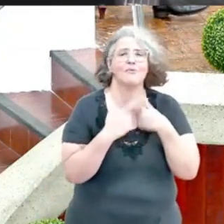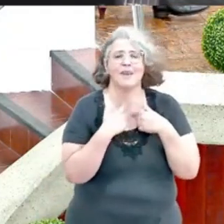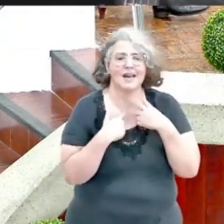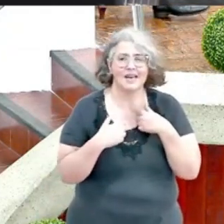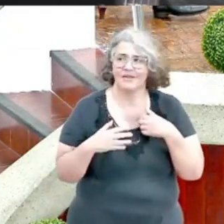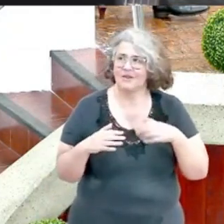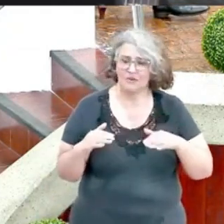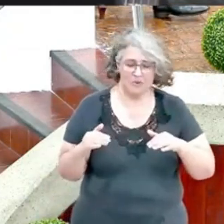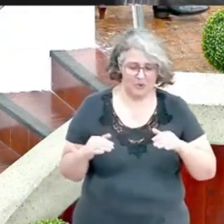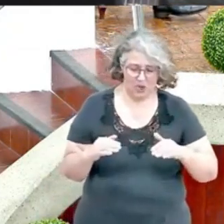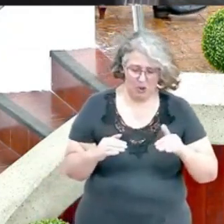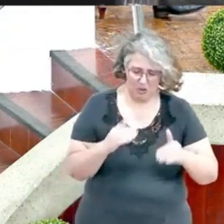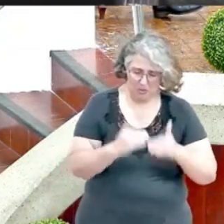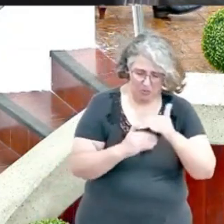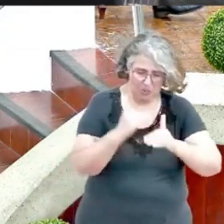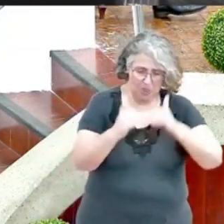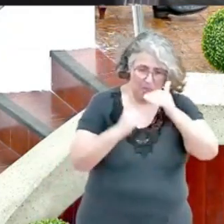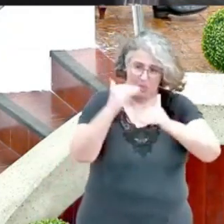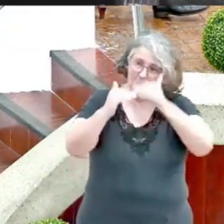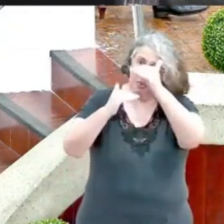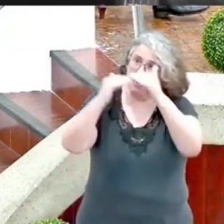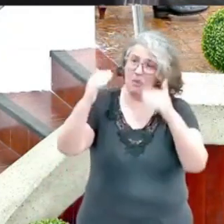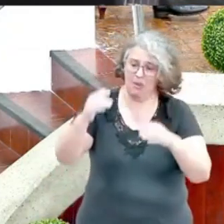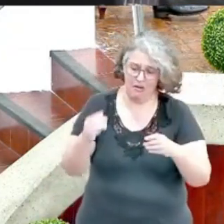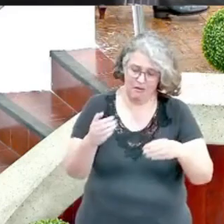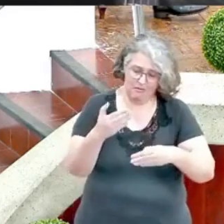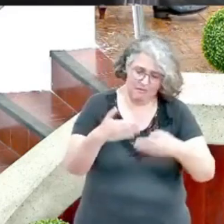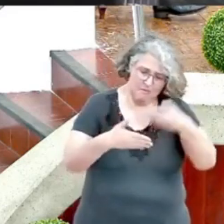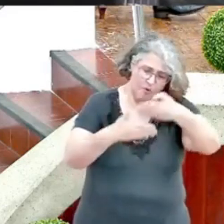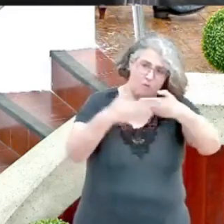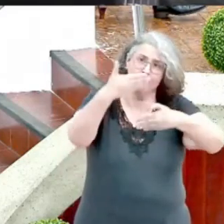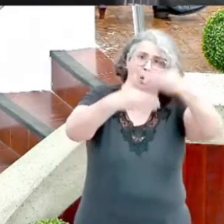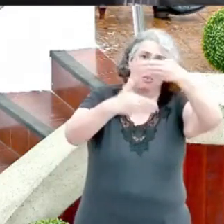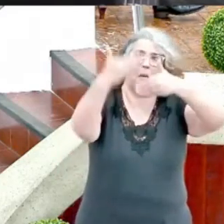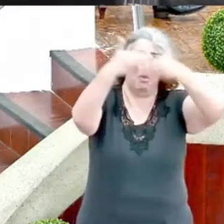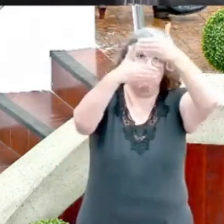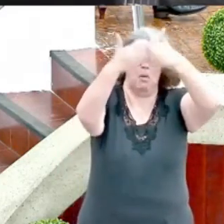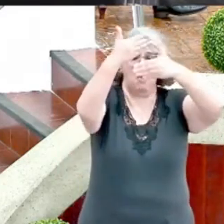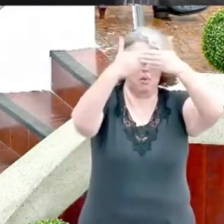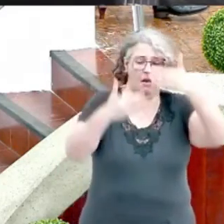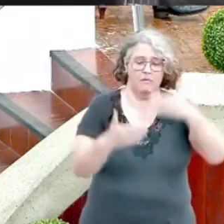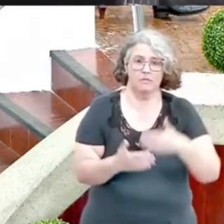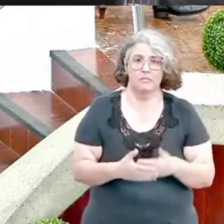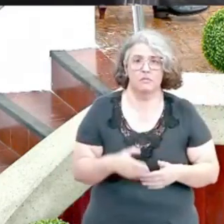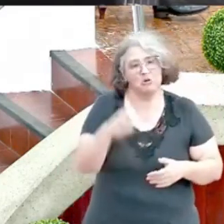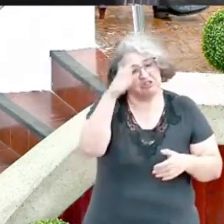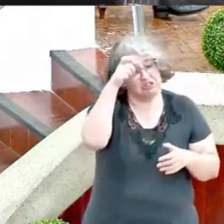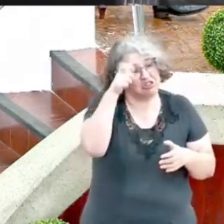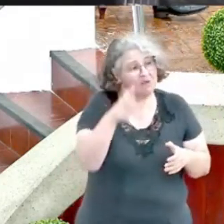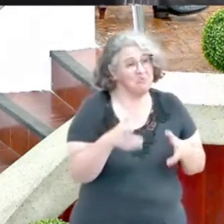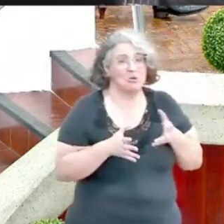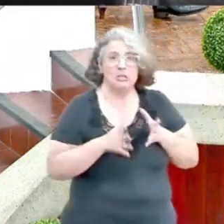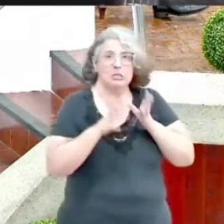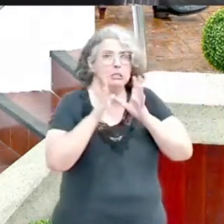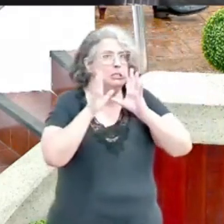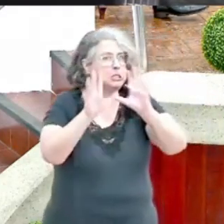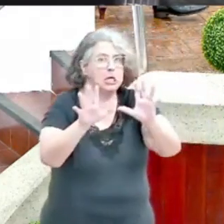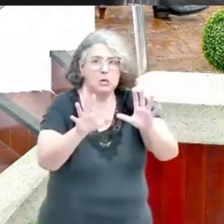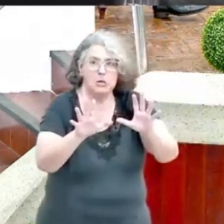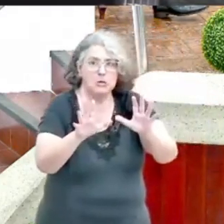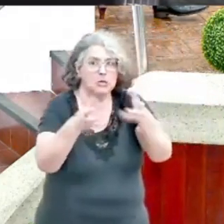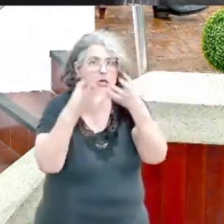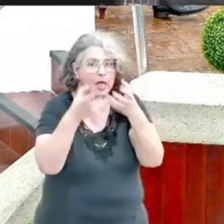e barricadas no caminho de Paulo até Tessalônica. O diabo não quer ver os crentes